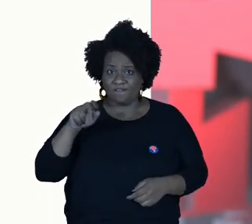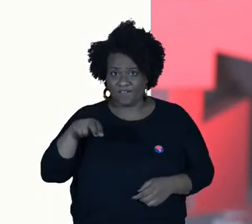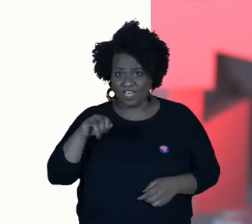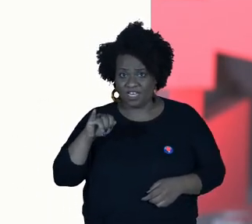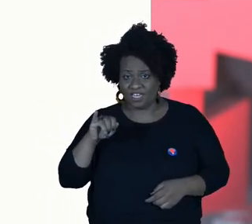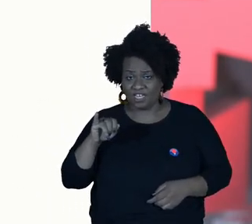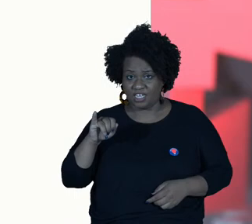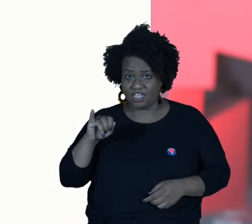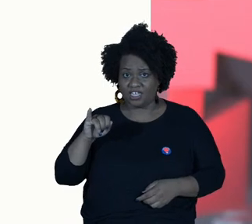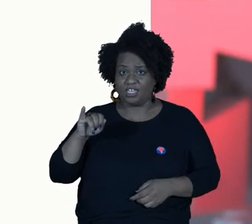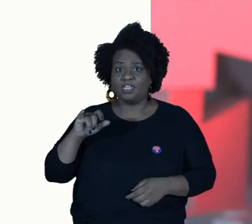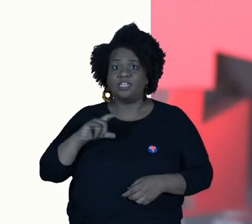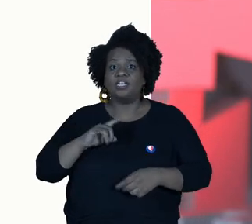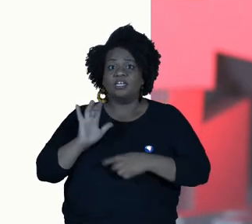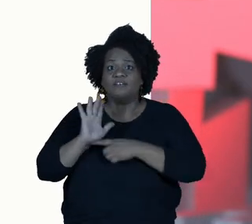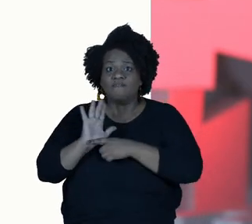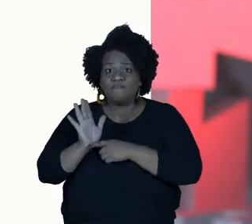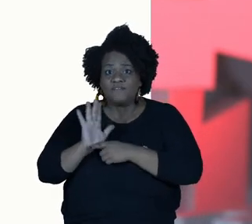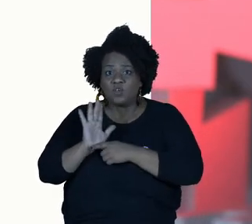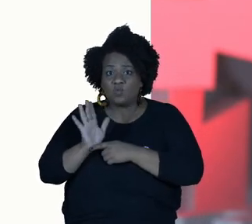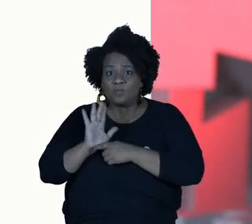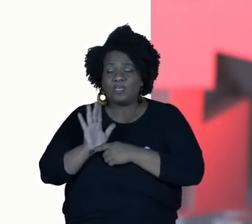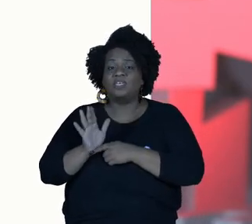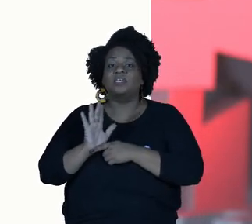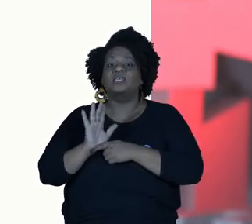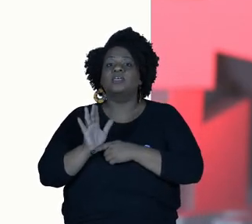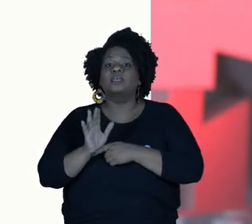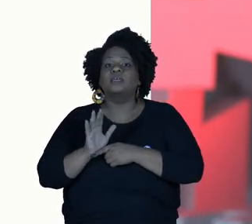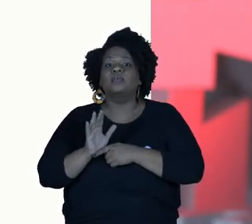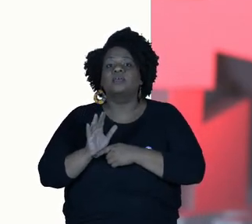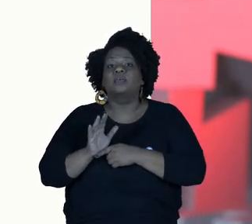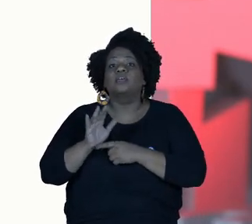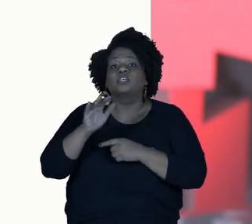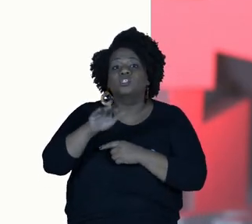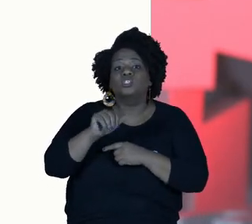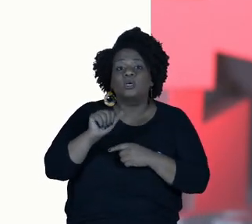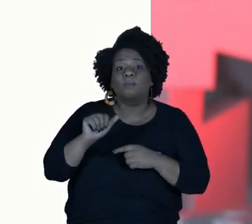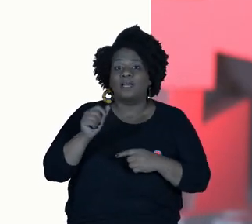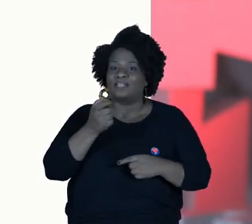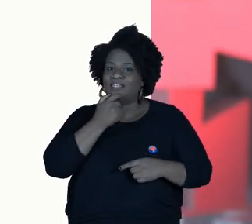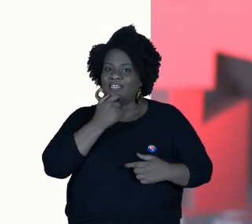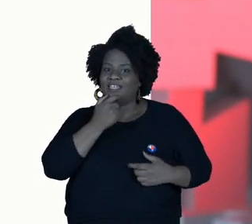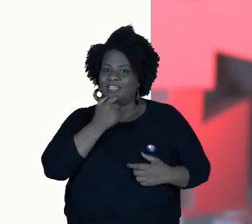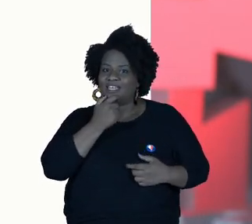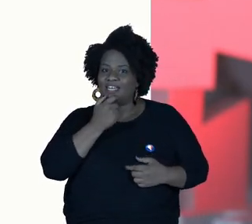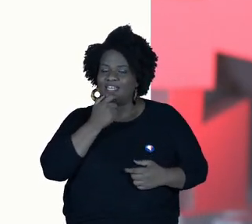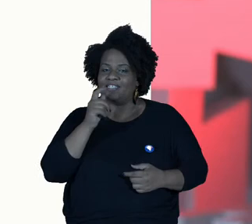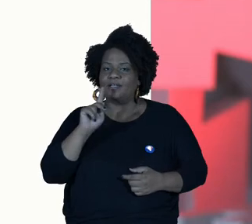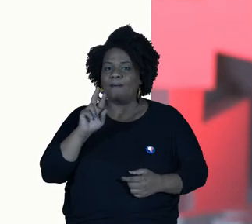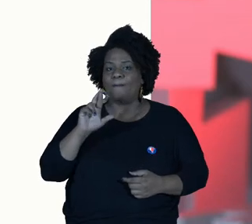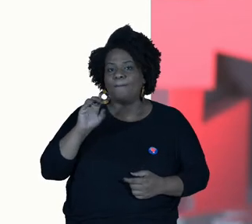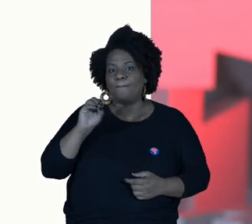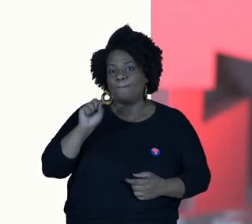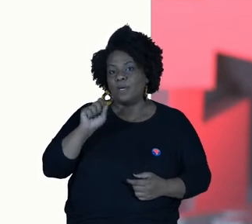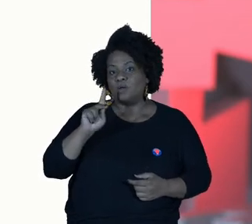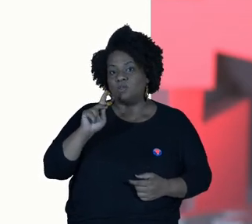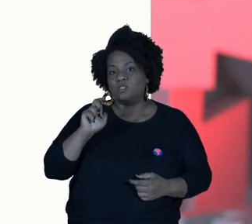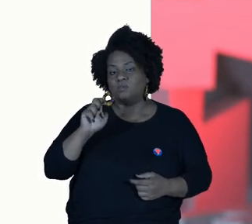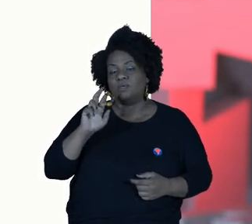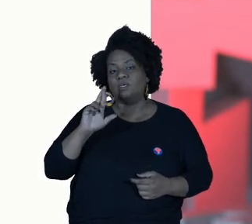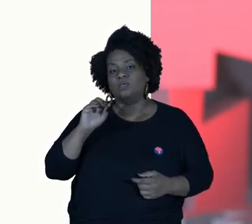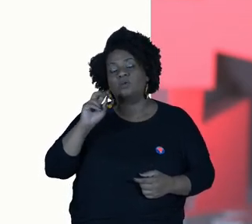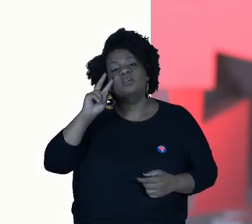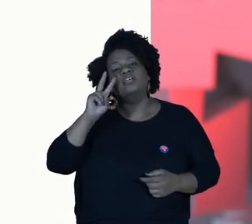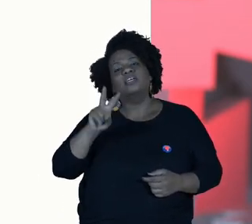filme de Greenaway chamado Prósperos Books, Os Livros de Prósperos. E o que que a gente vê